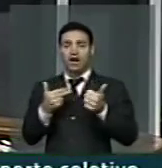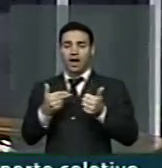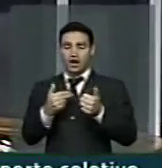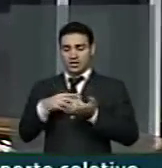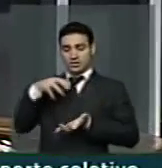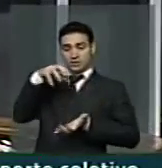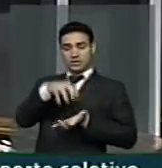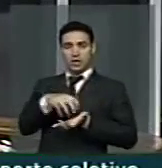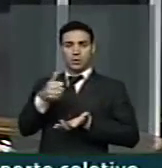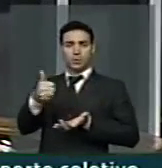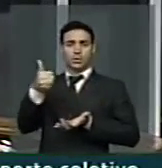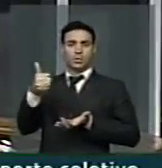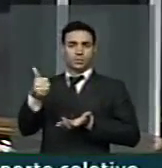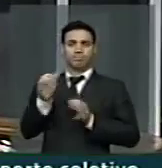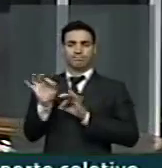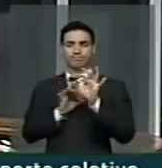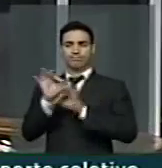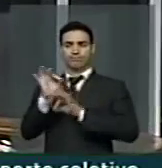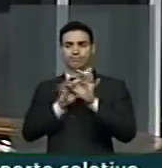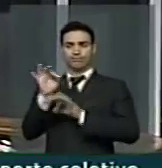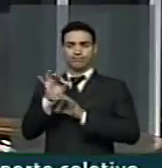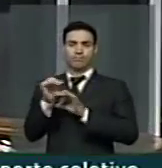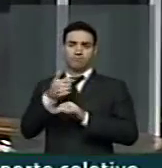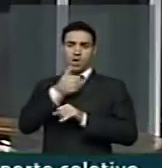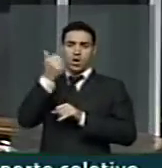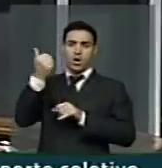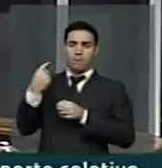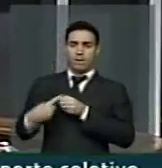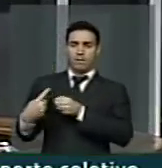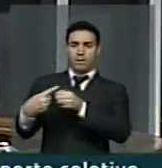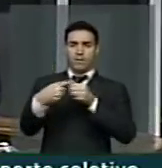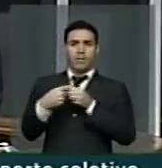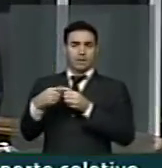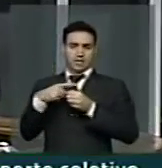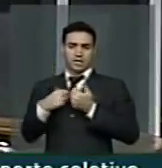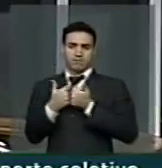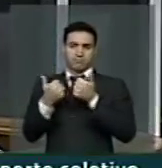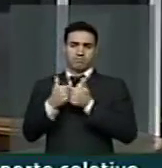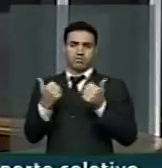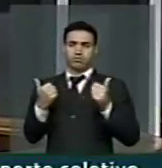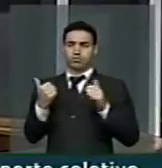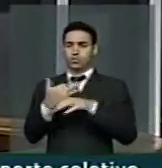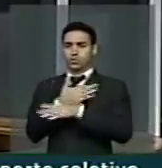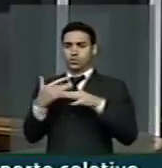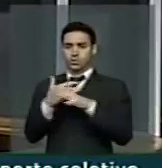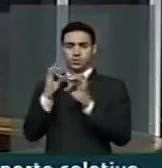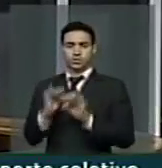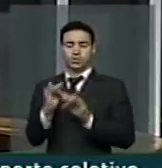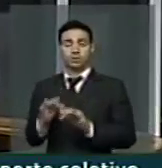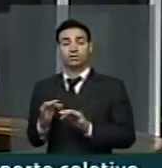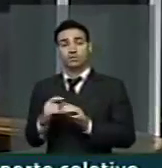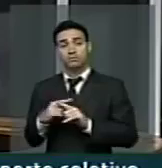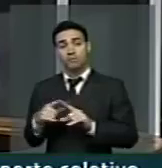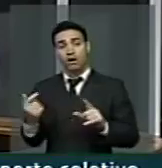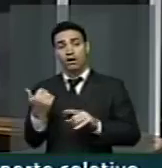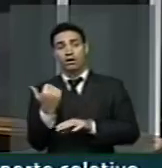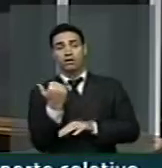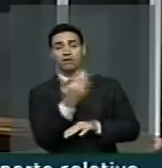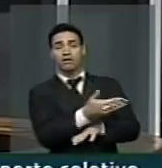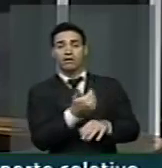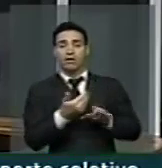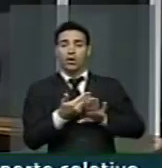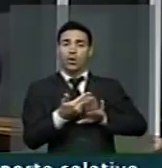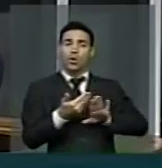excludente, oligopólica, hierárquica das cidades, das metrópoles brasileiras, na hora em que se diz que todos têm